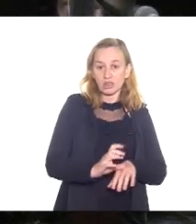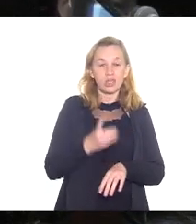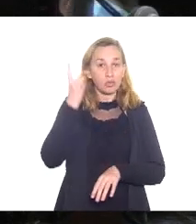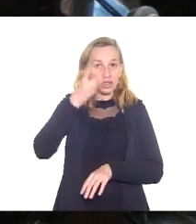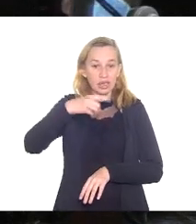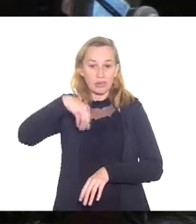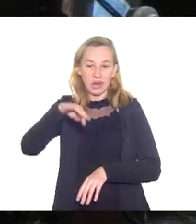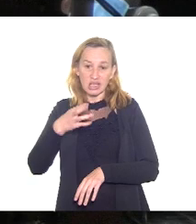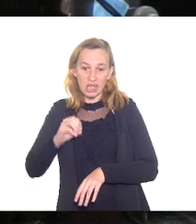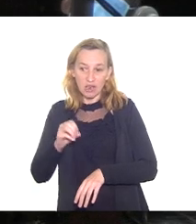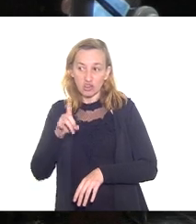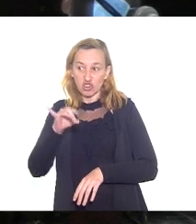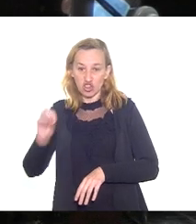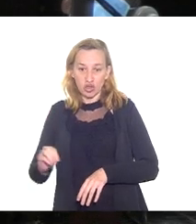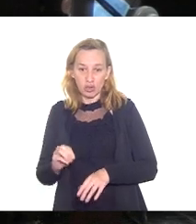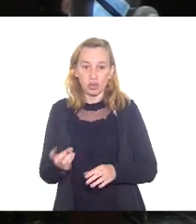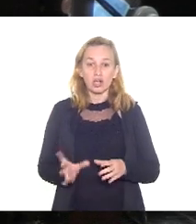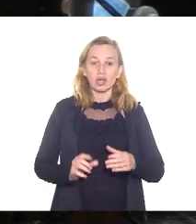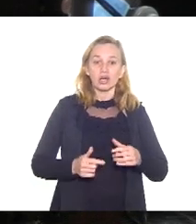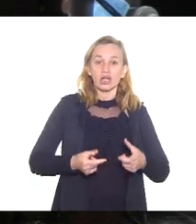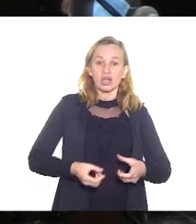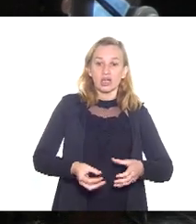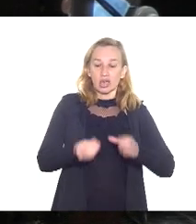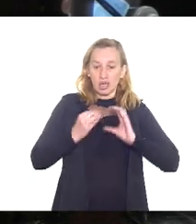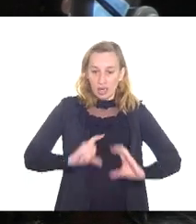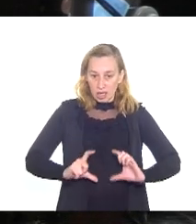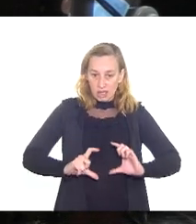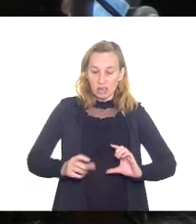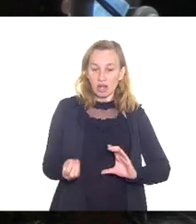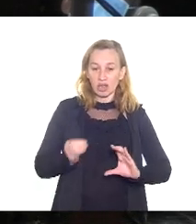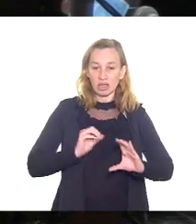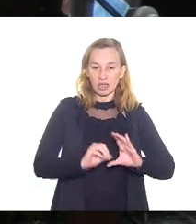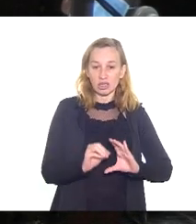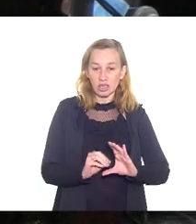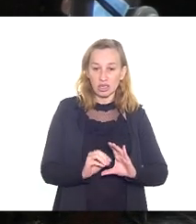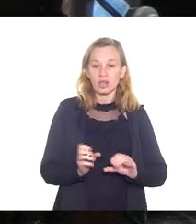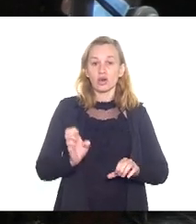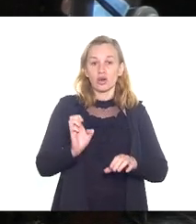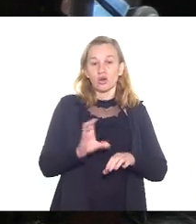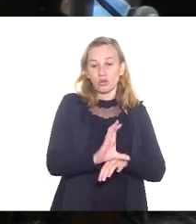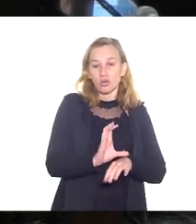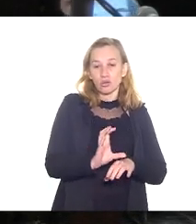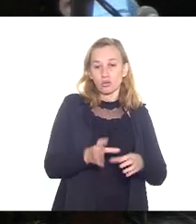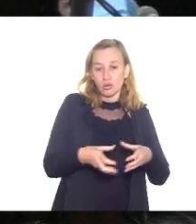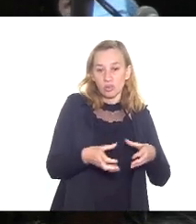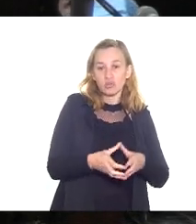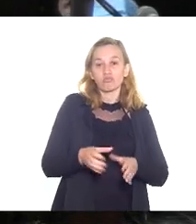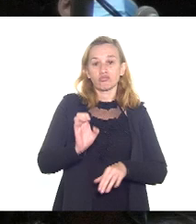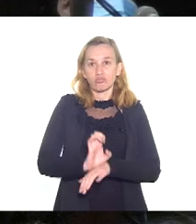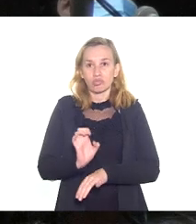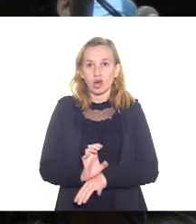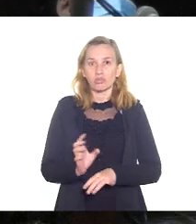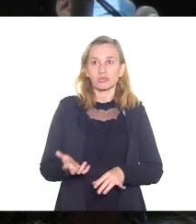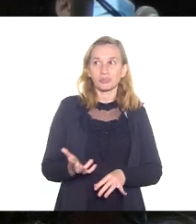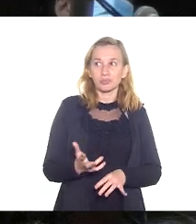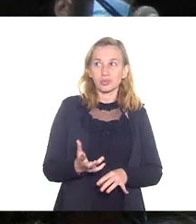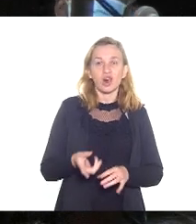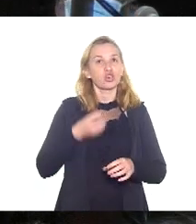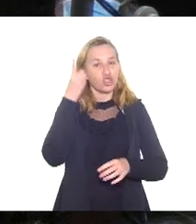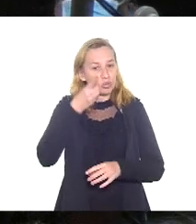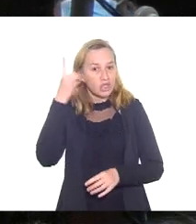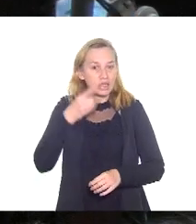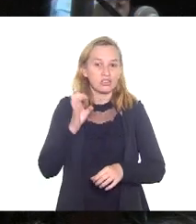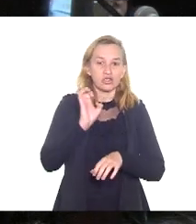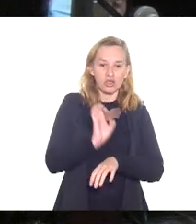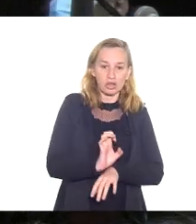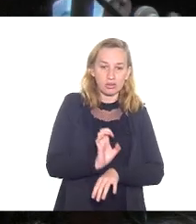Dino, que acrescenta o parágrafo 10º ao artigo 102 da Constituição Estadual, que garante a presença aos deputados